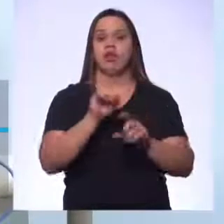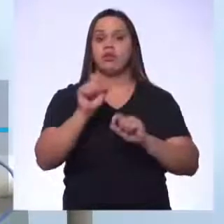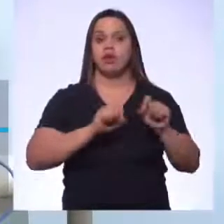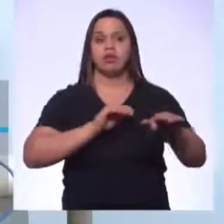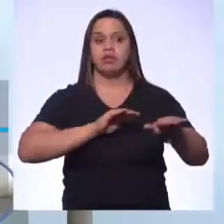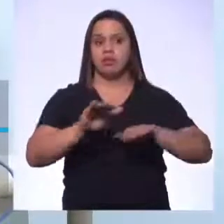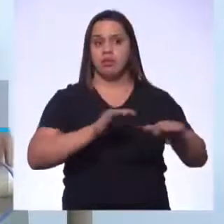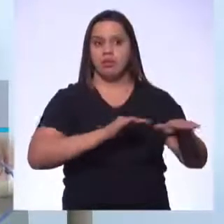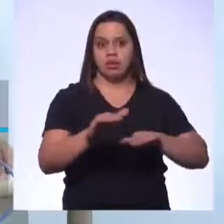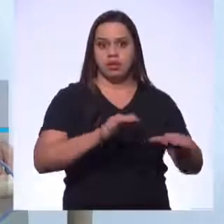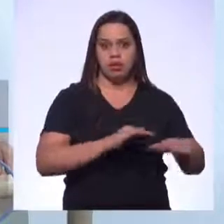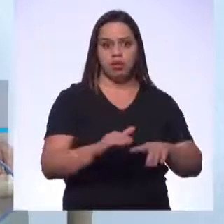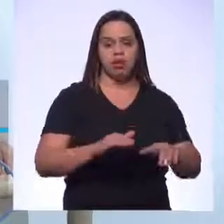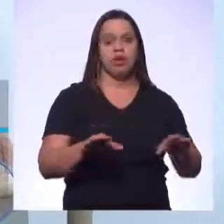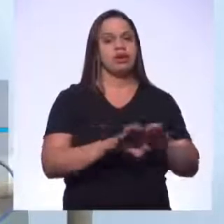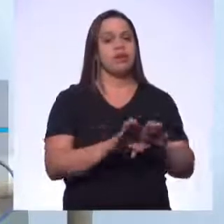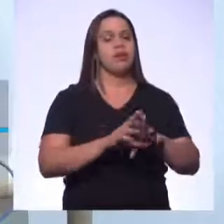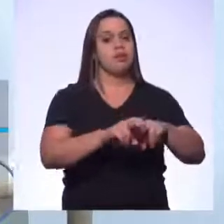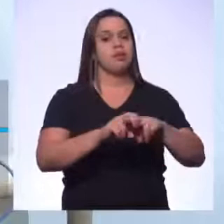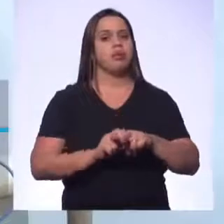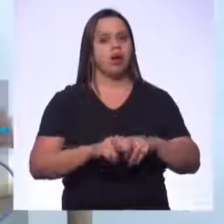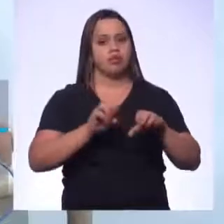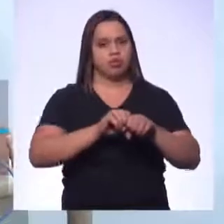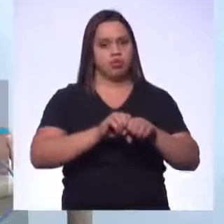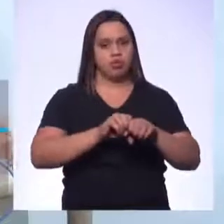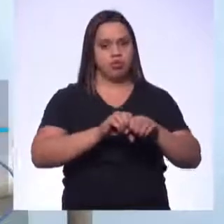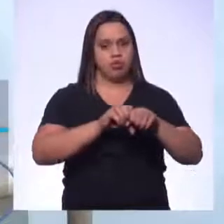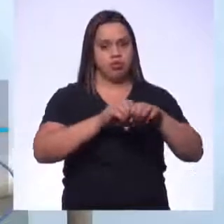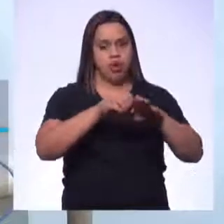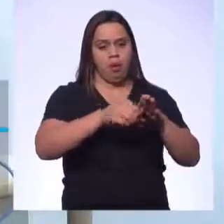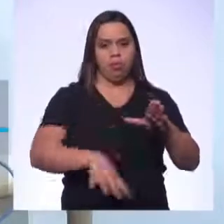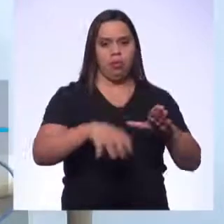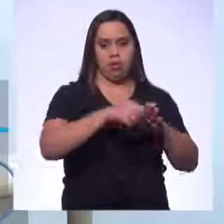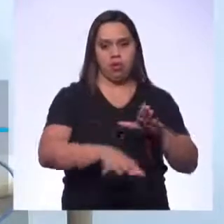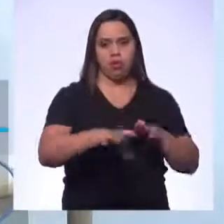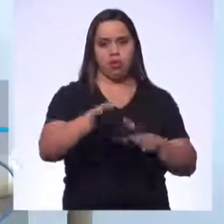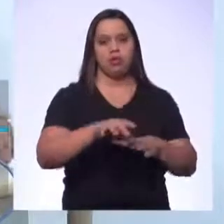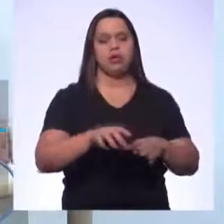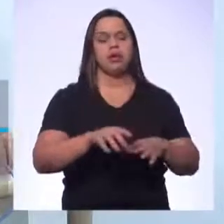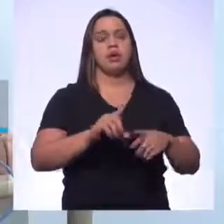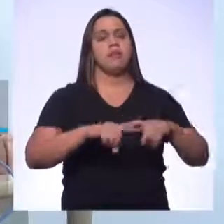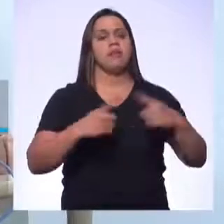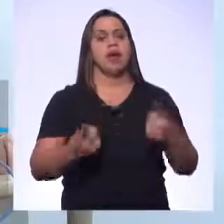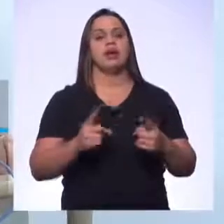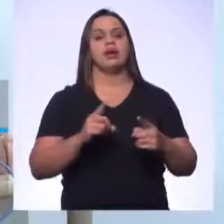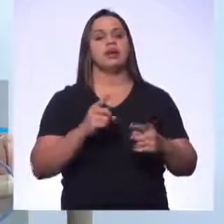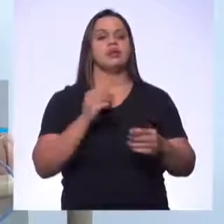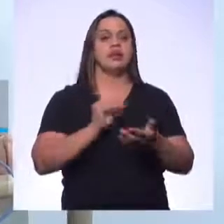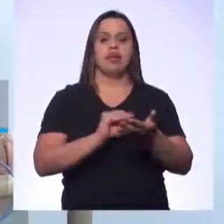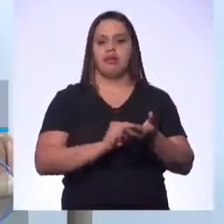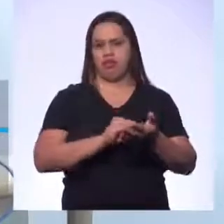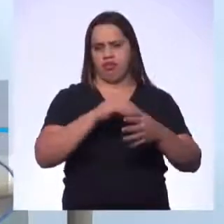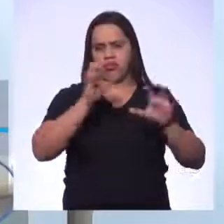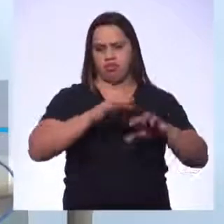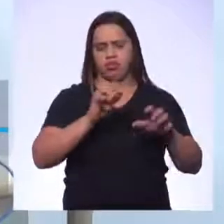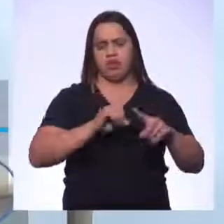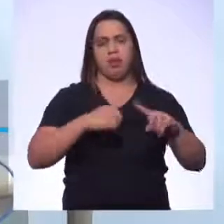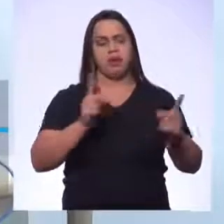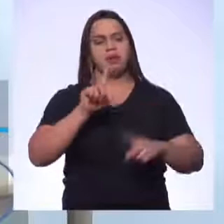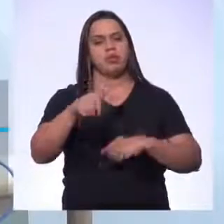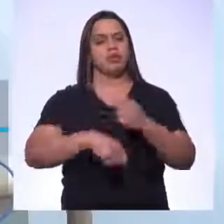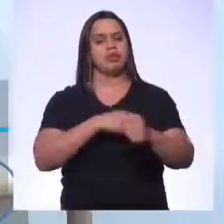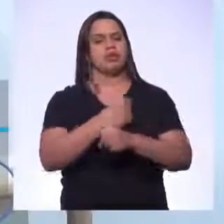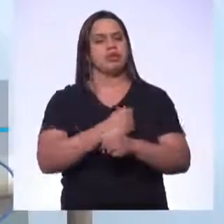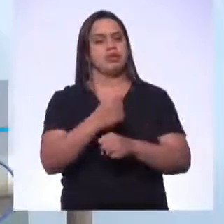terra com a questão do processo erosivo, mas depois dessas pesquisas aí de 10, 15 anos aqui, a gente acaba justificando